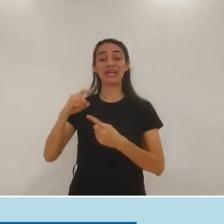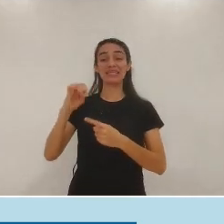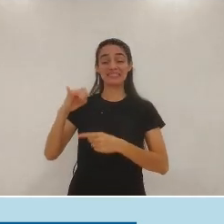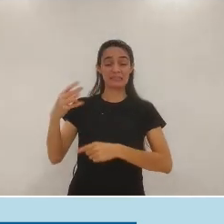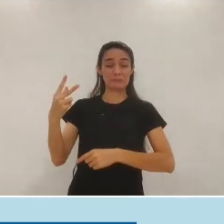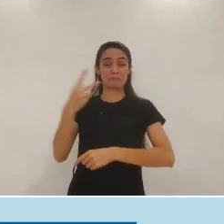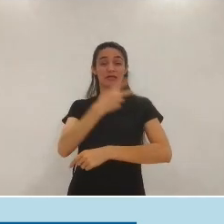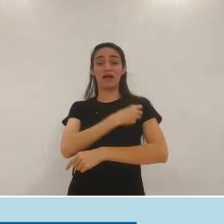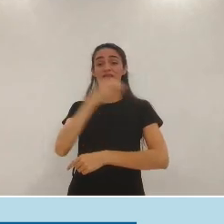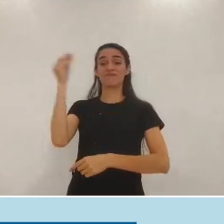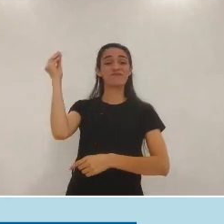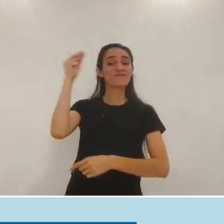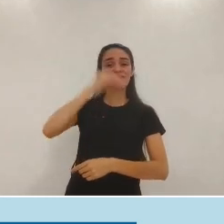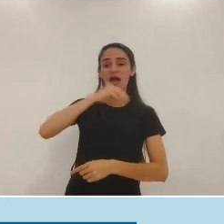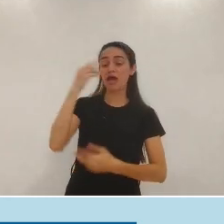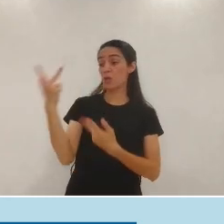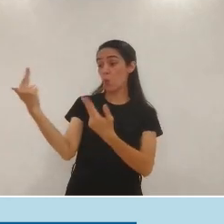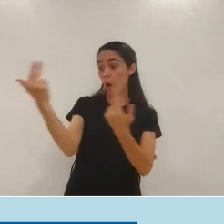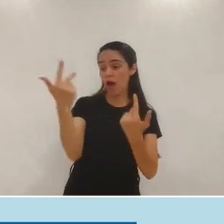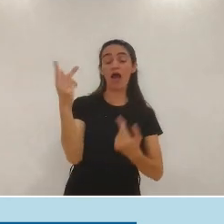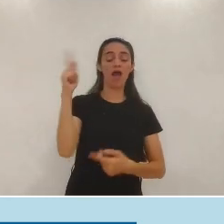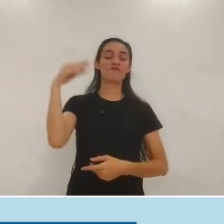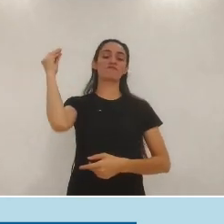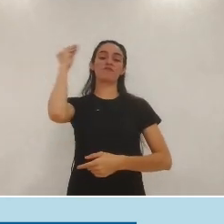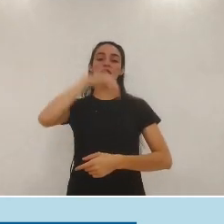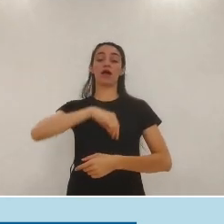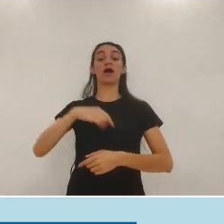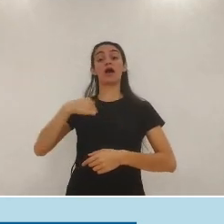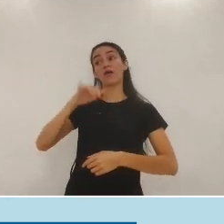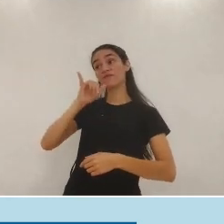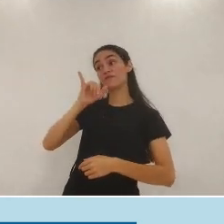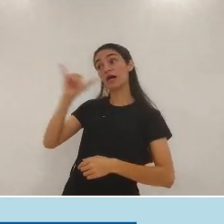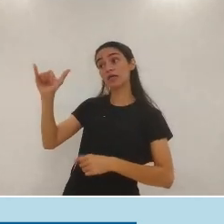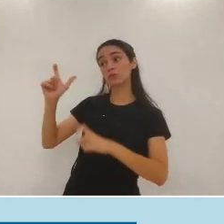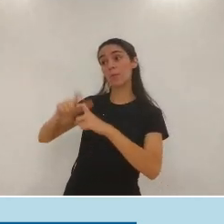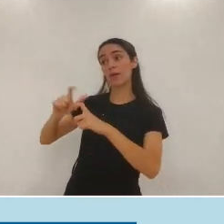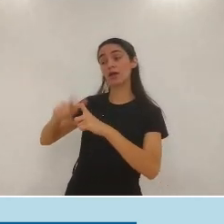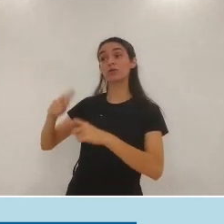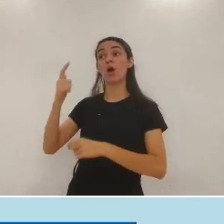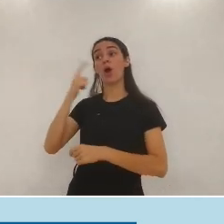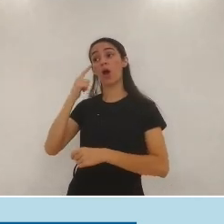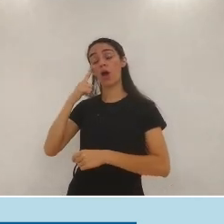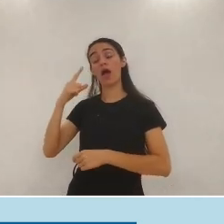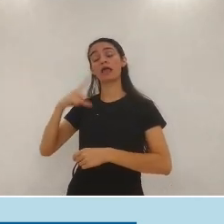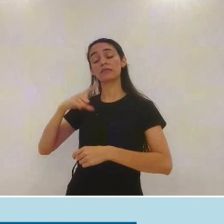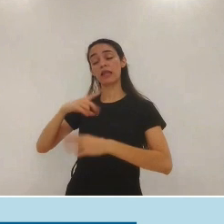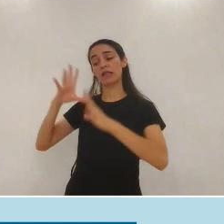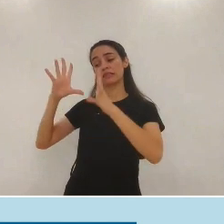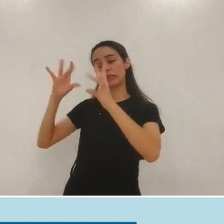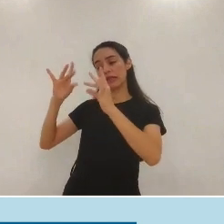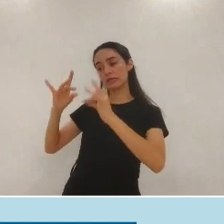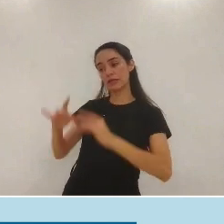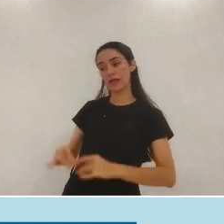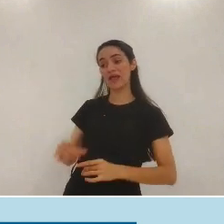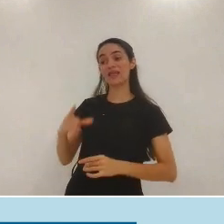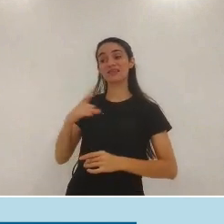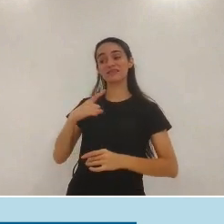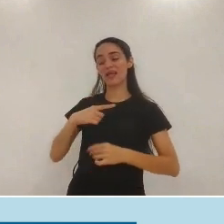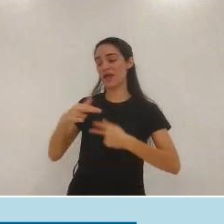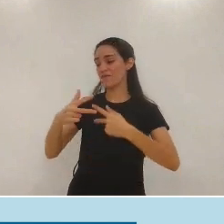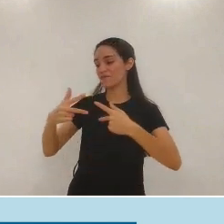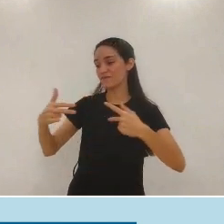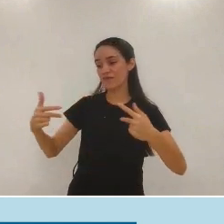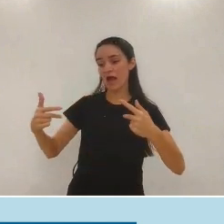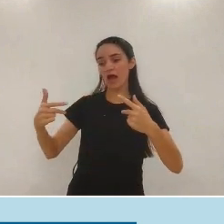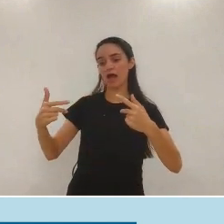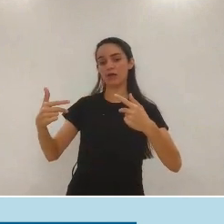E eu tenho que avisar ao meu médico que existe vários procedimentos de manipulação do meu corpo